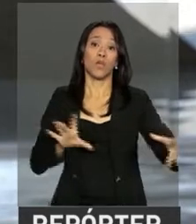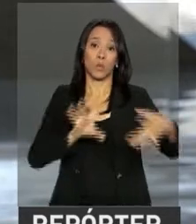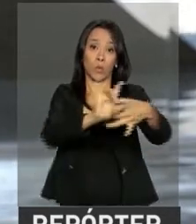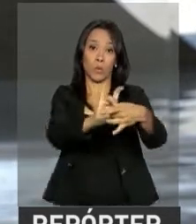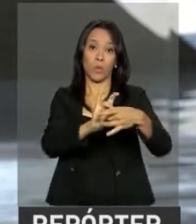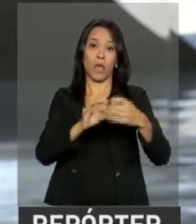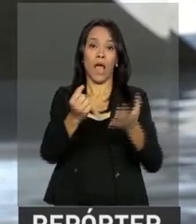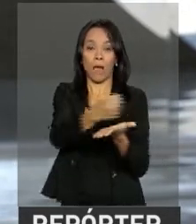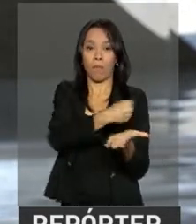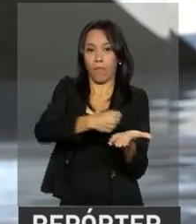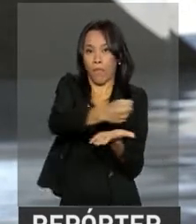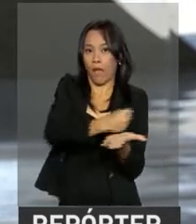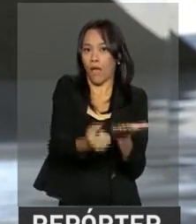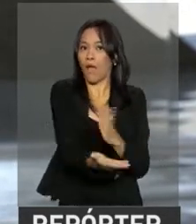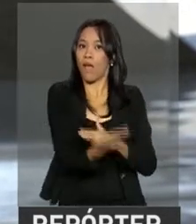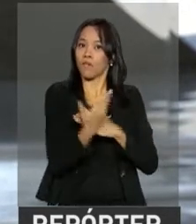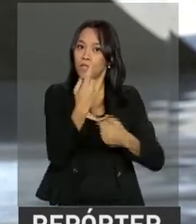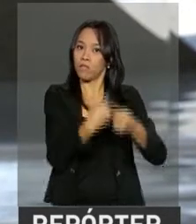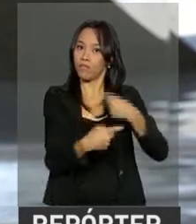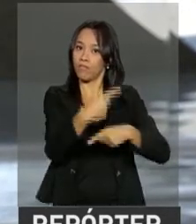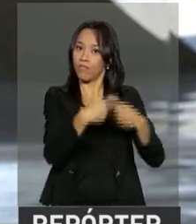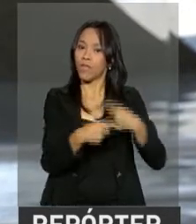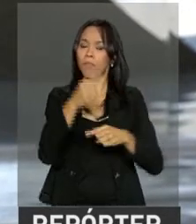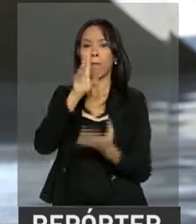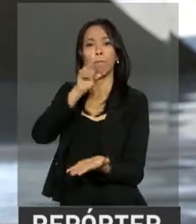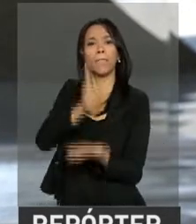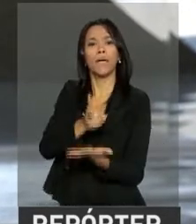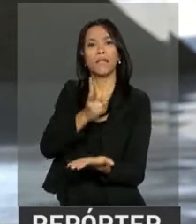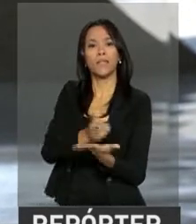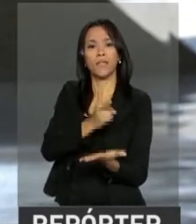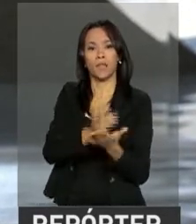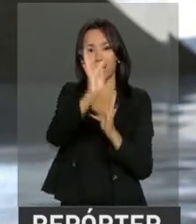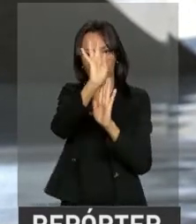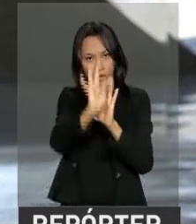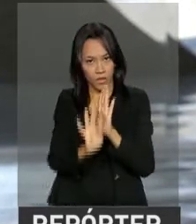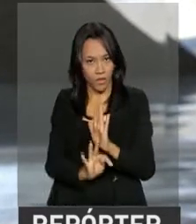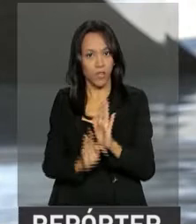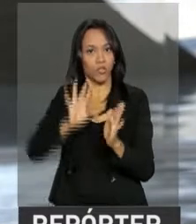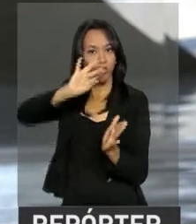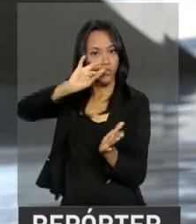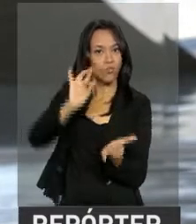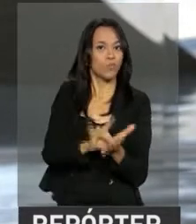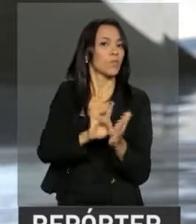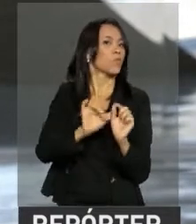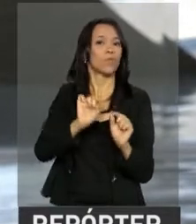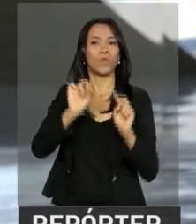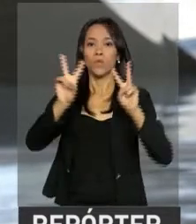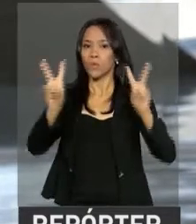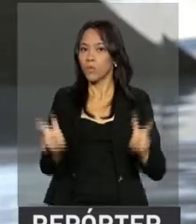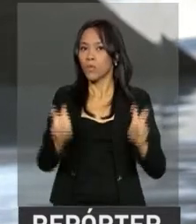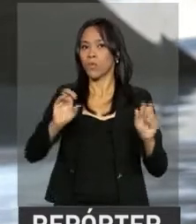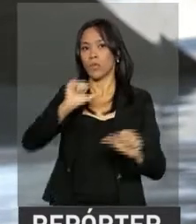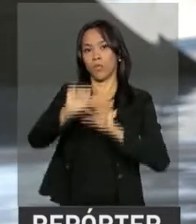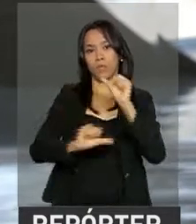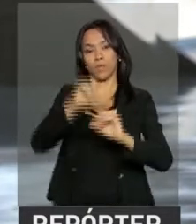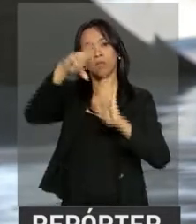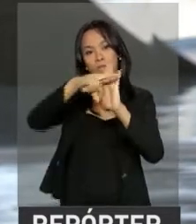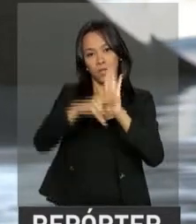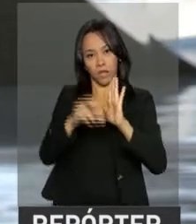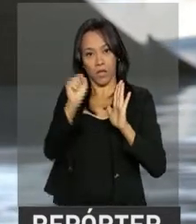para a manutenção do texto original da reforma da previdência a nota diz ainda que é